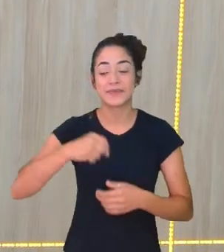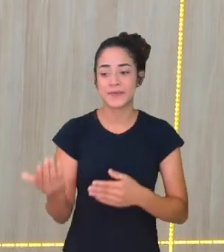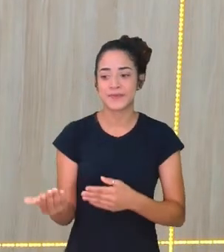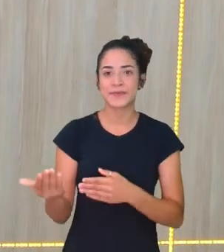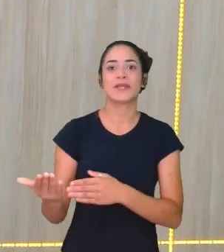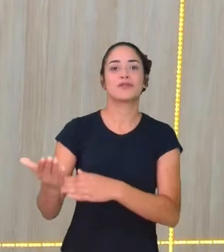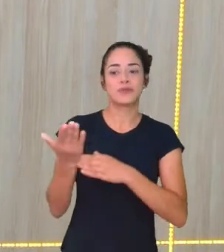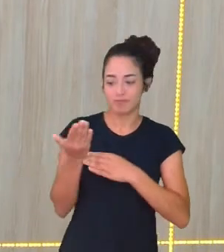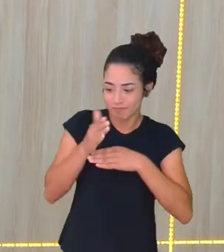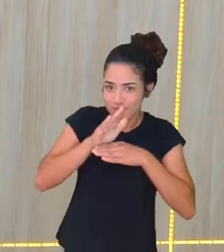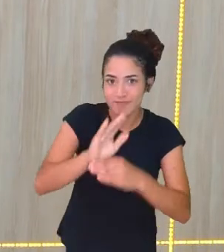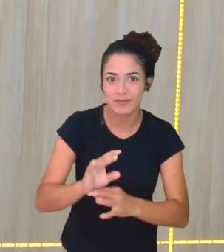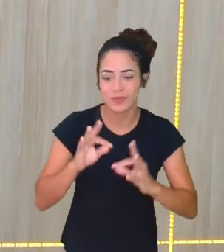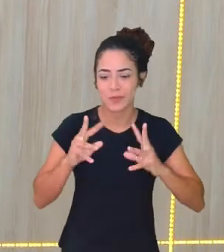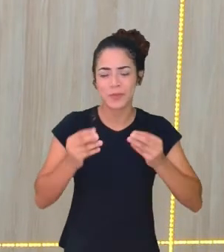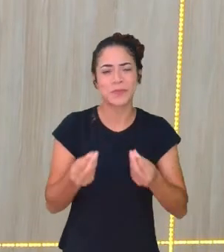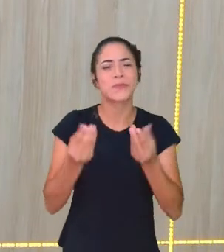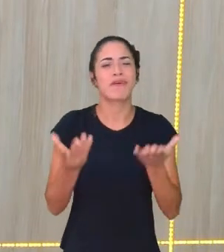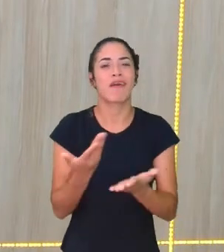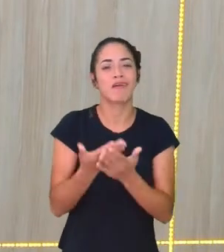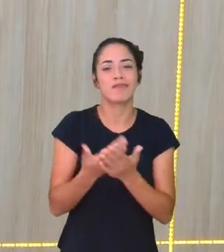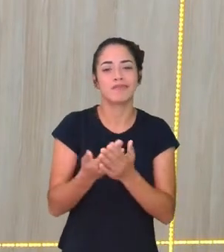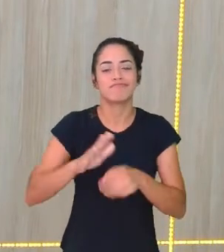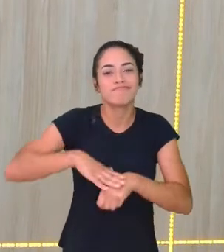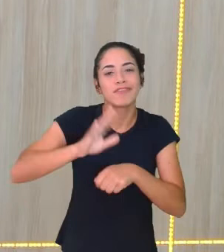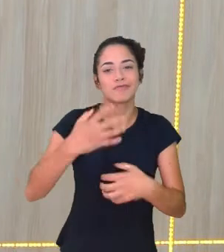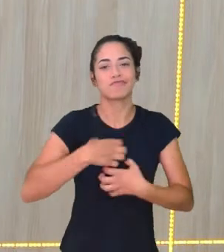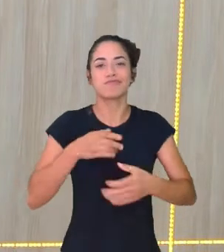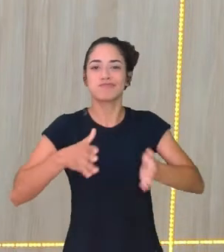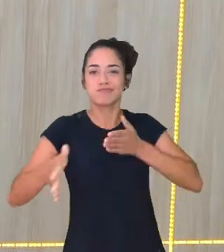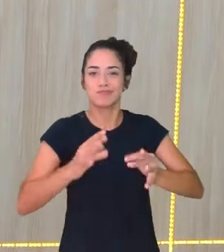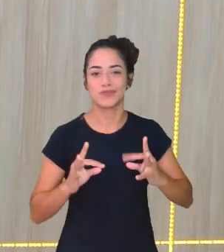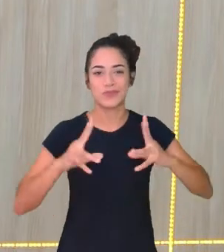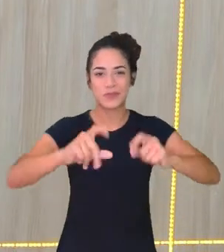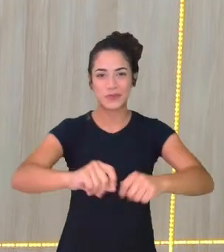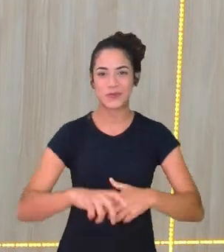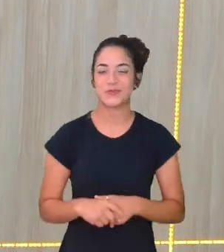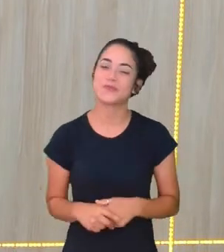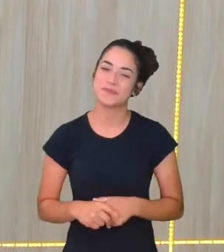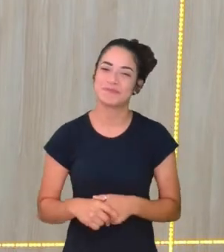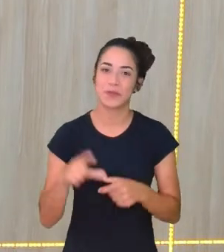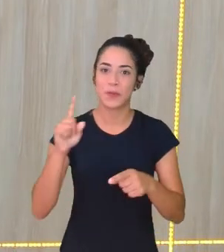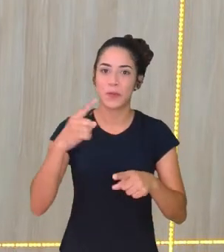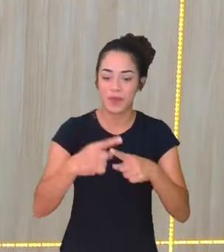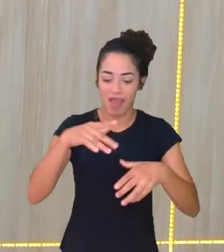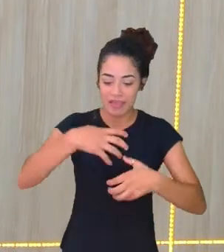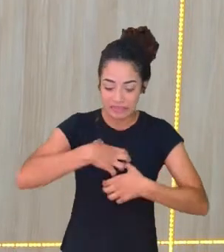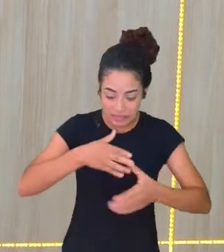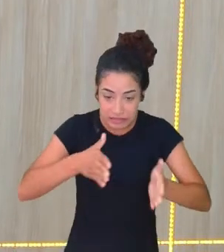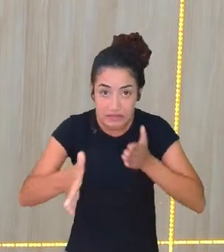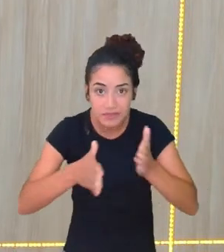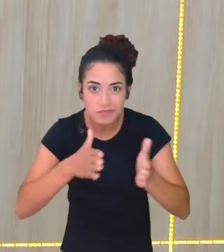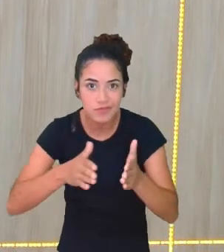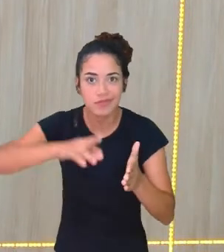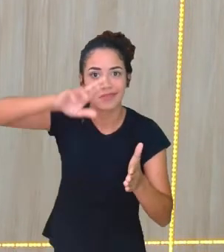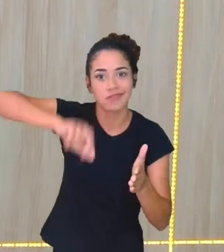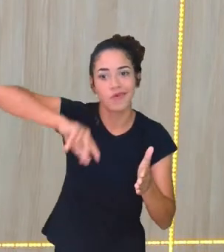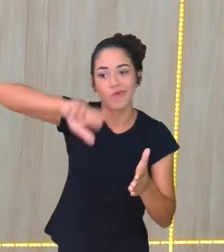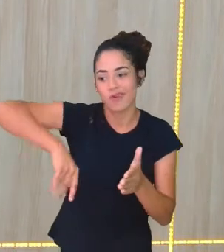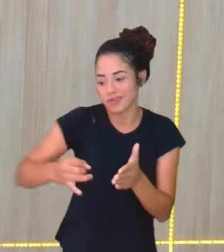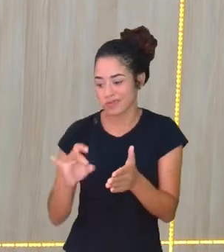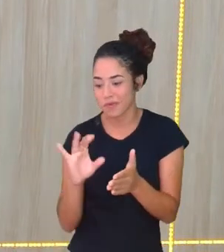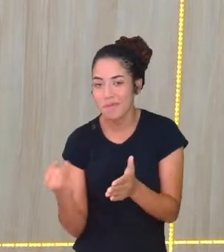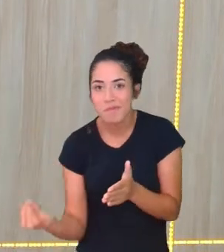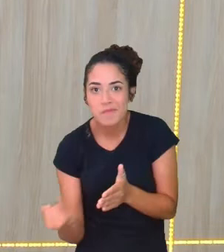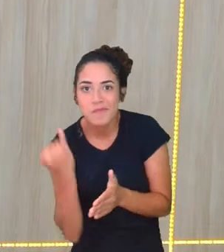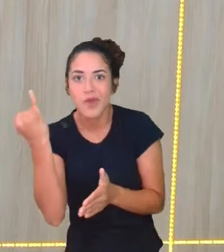para que nossas aulas se tornem mais acessíveis para todos e todos porque acessibilidade não é apenas importante